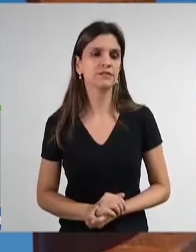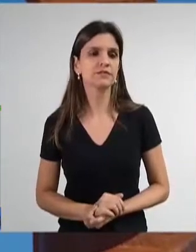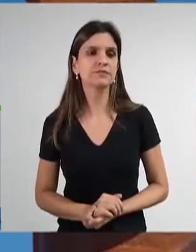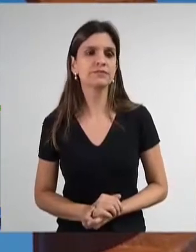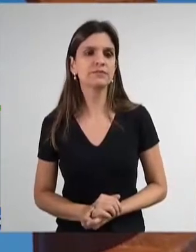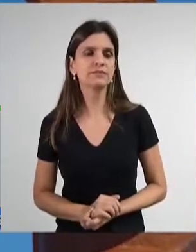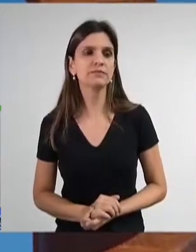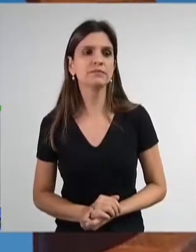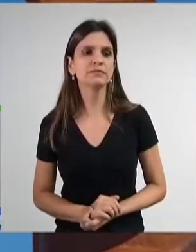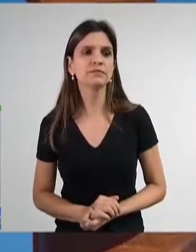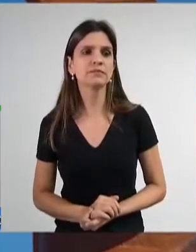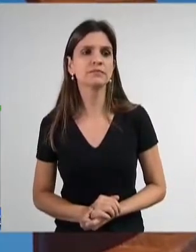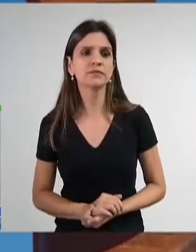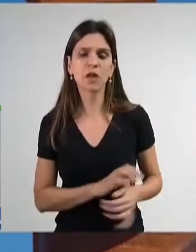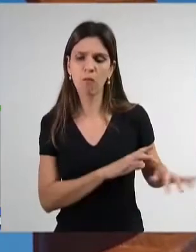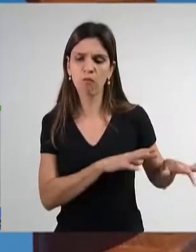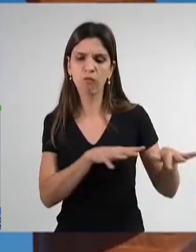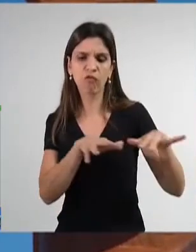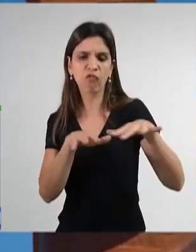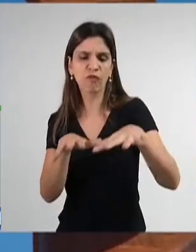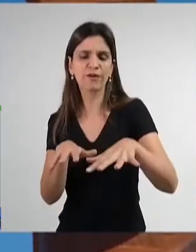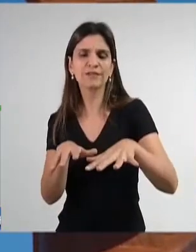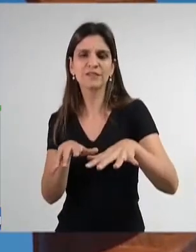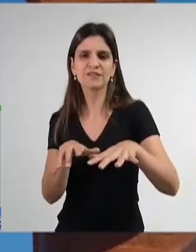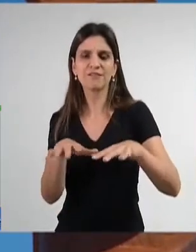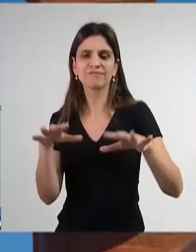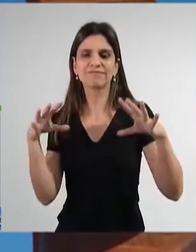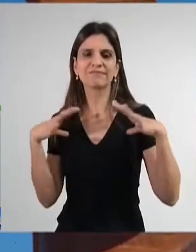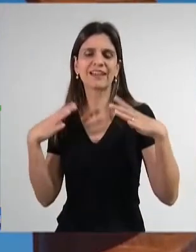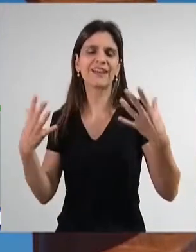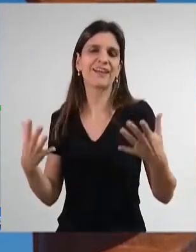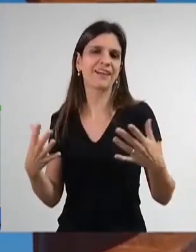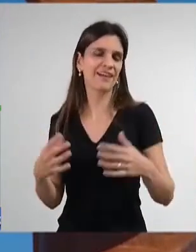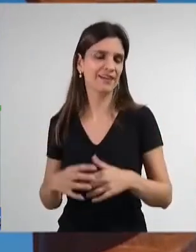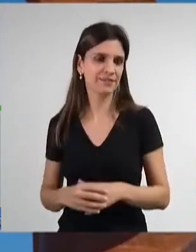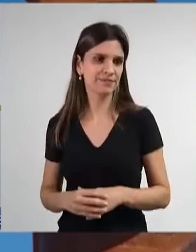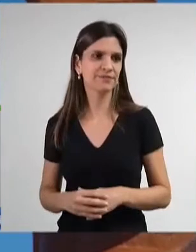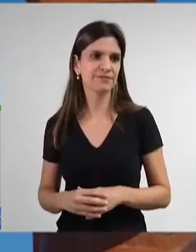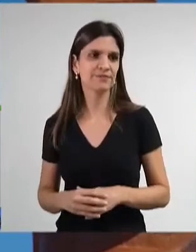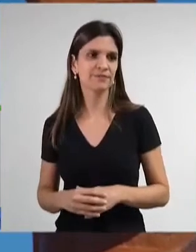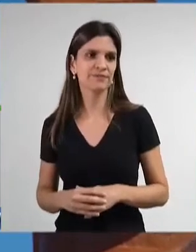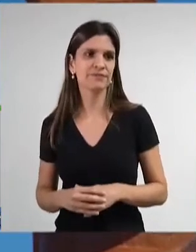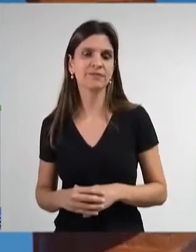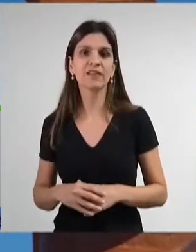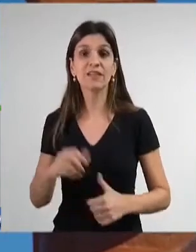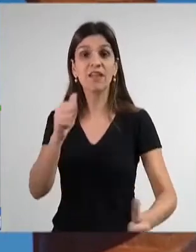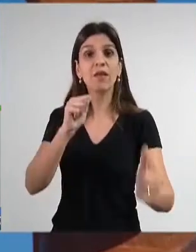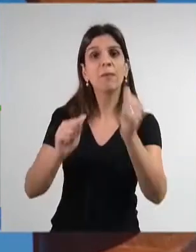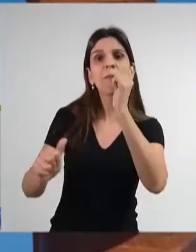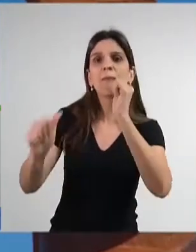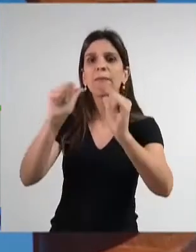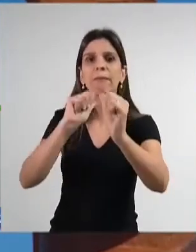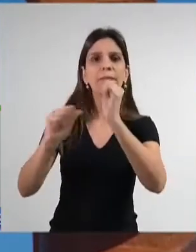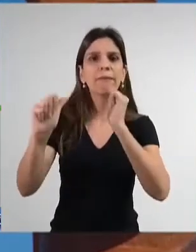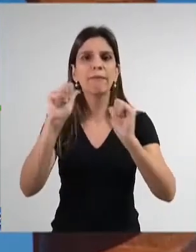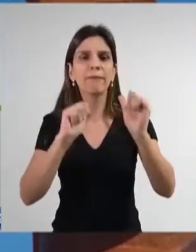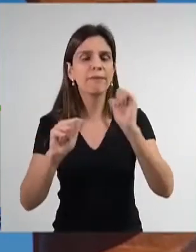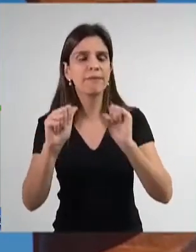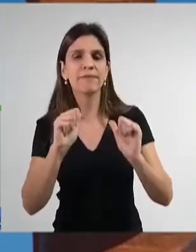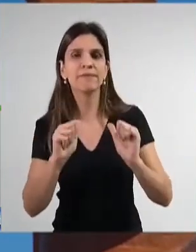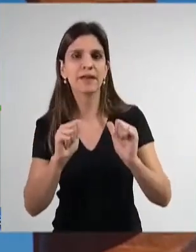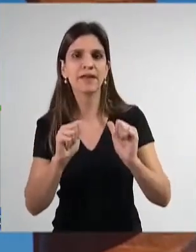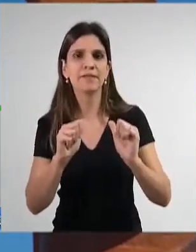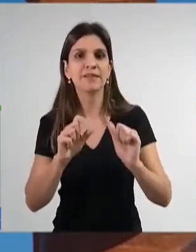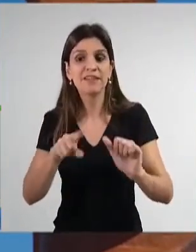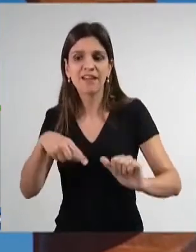muitas pessoas fazem o consumo da bebida alcoólica e saem ao